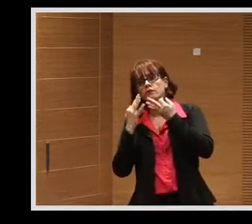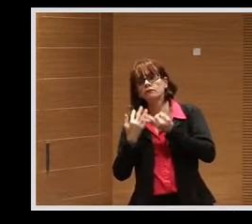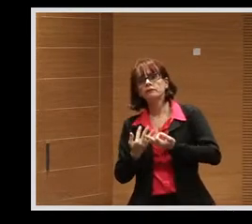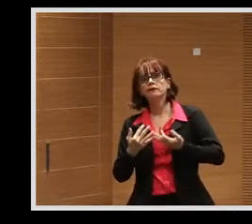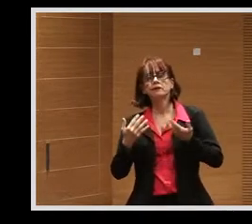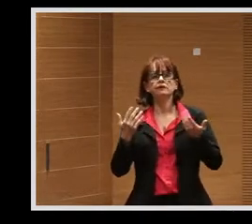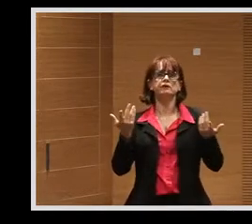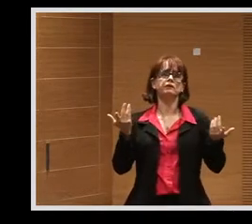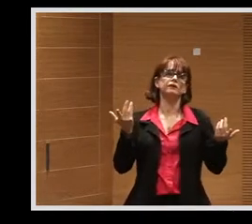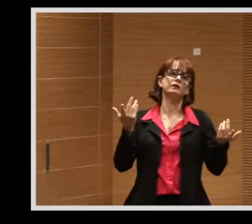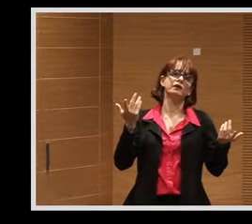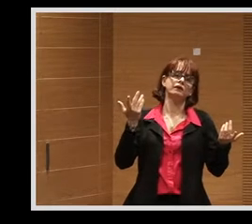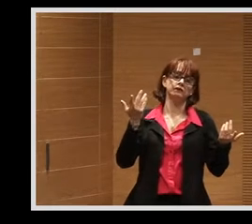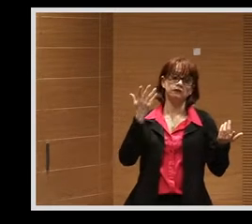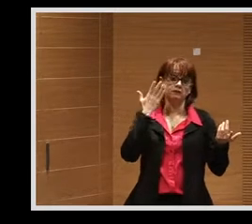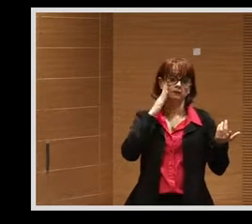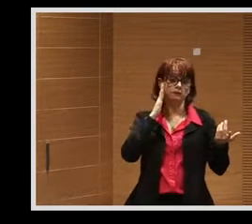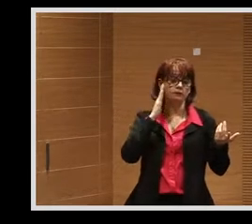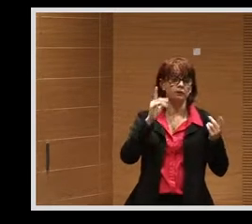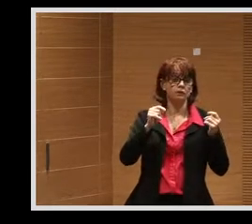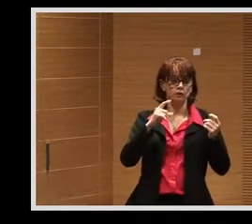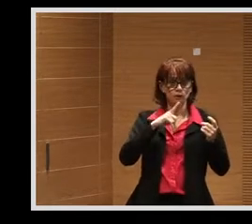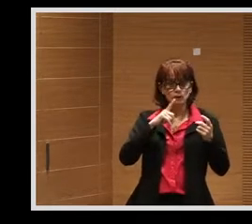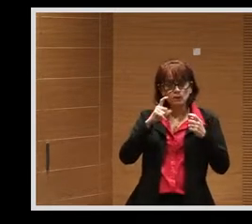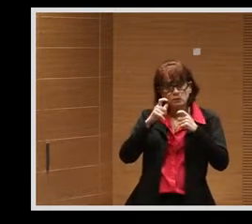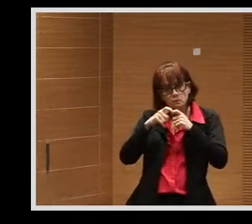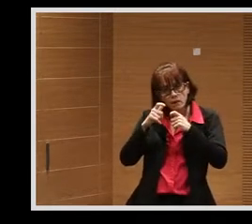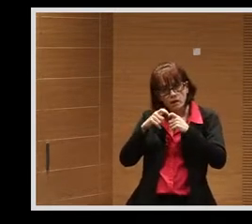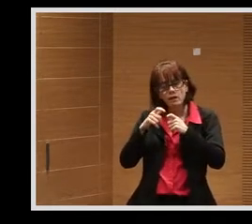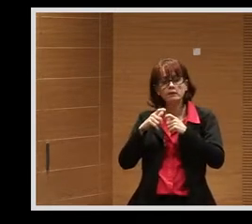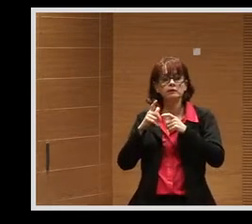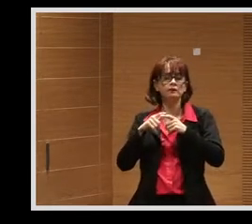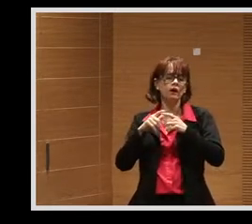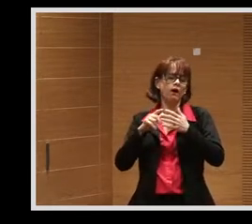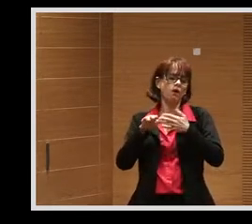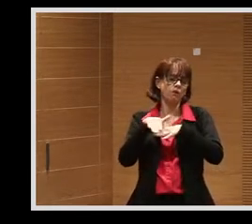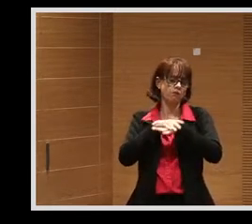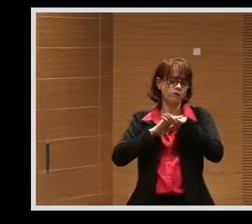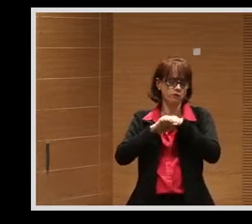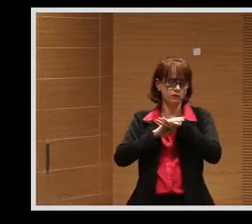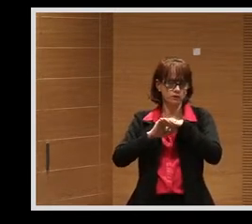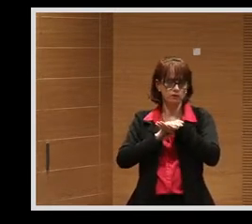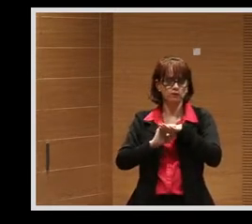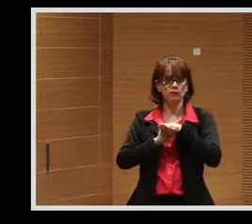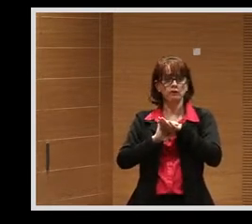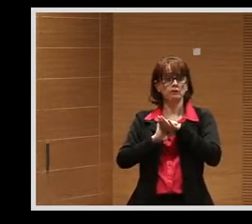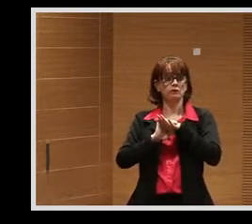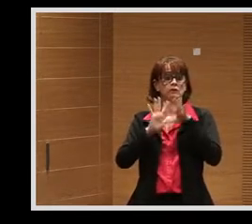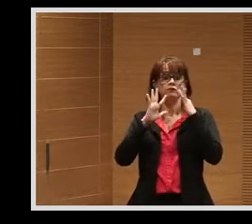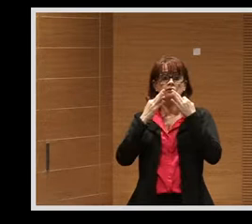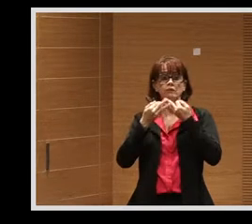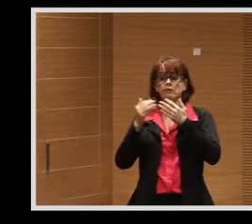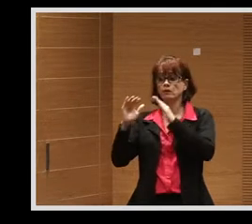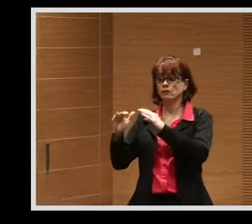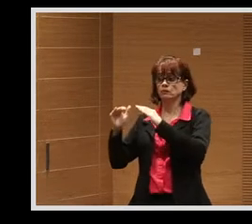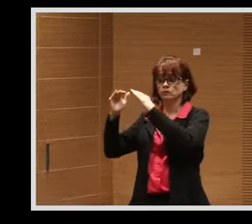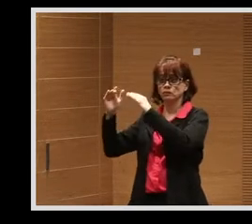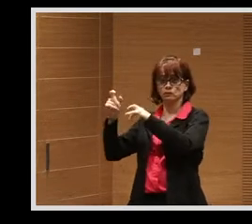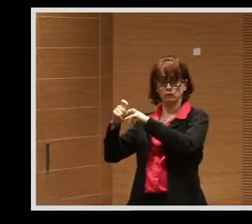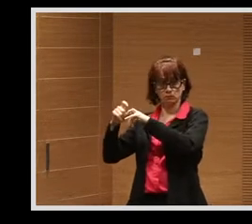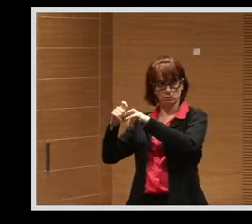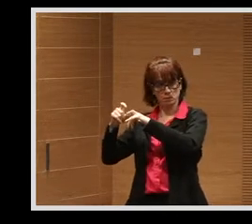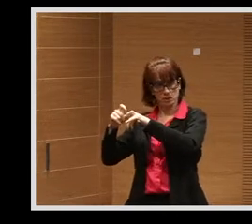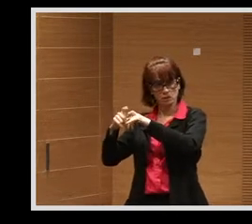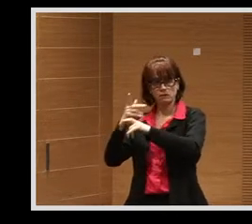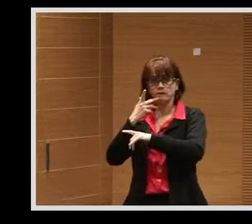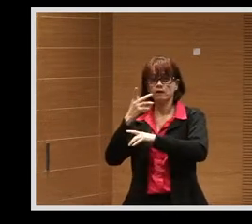que tem um médico ali. Então, essa série de conversas sobre a família e a autoridade médica fazendo injunções sobre o modo da